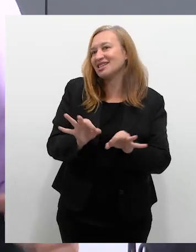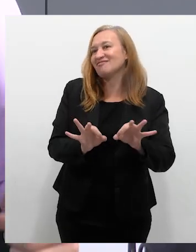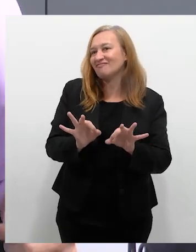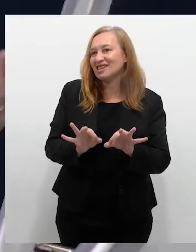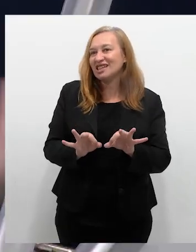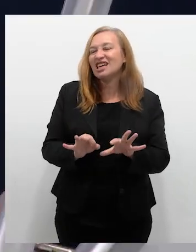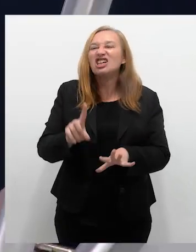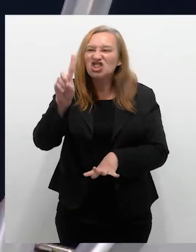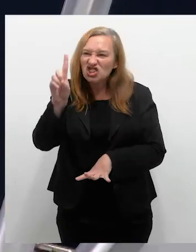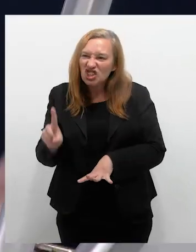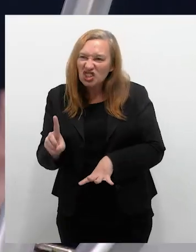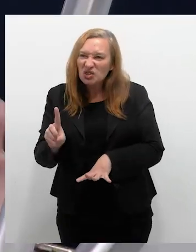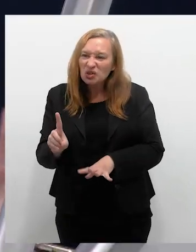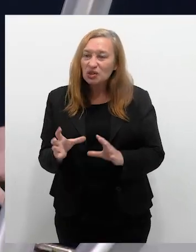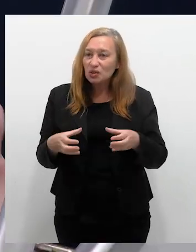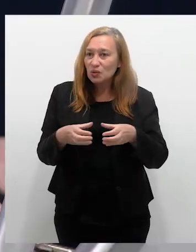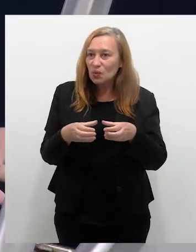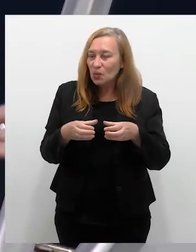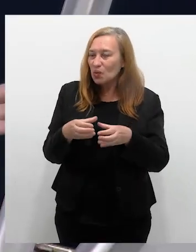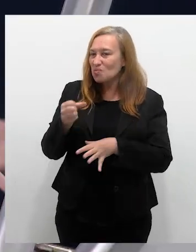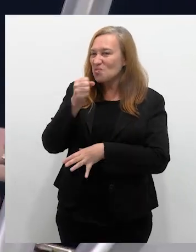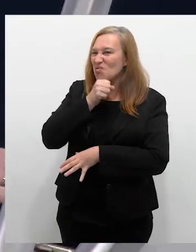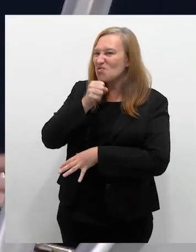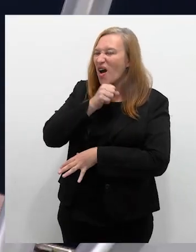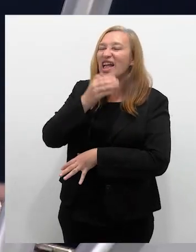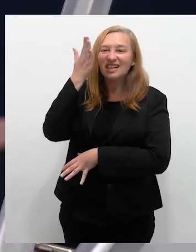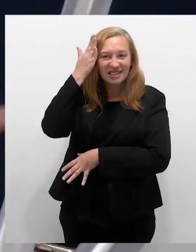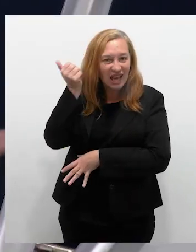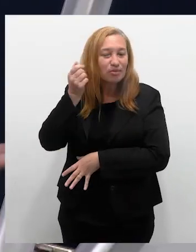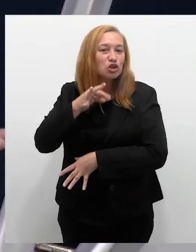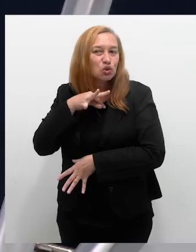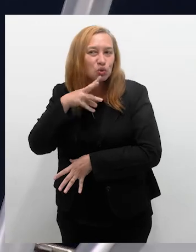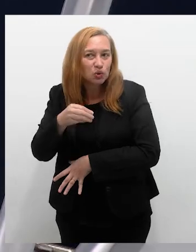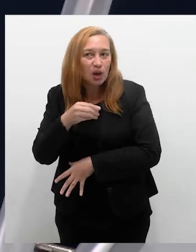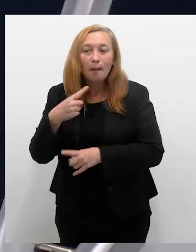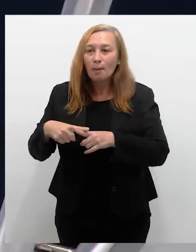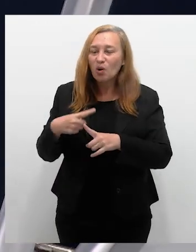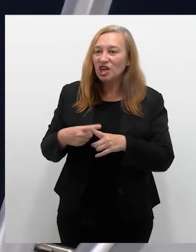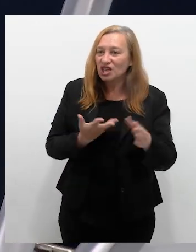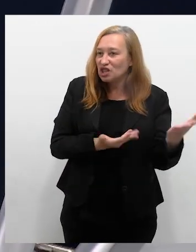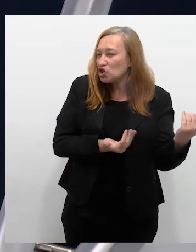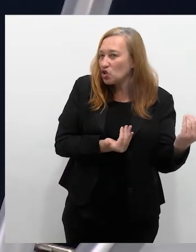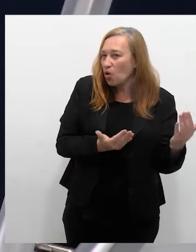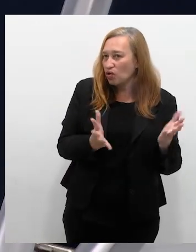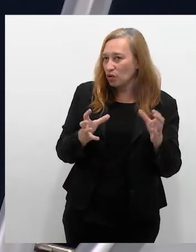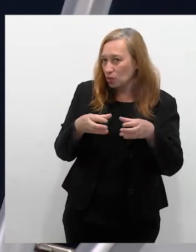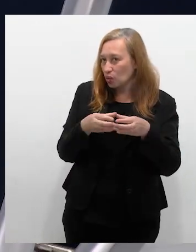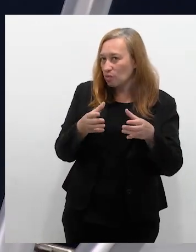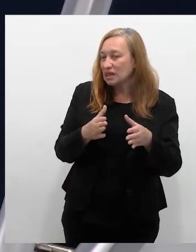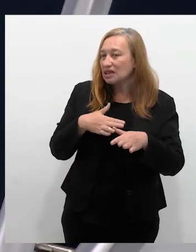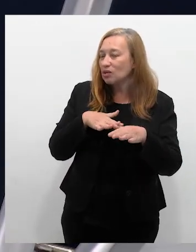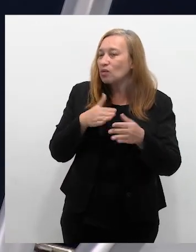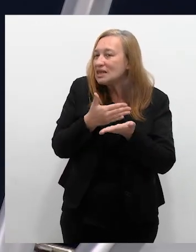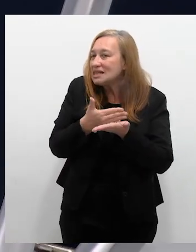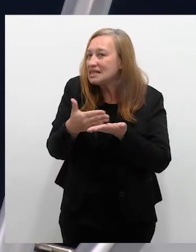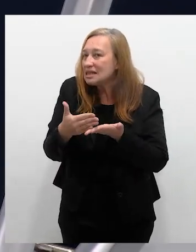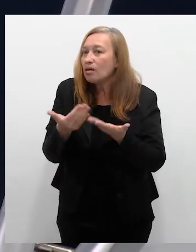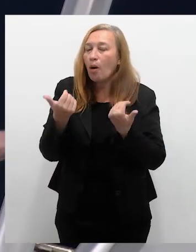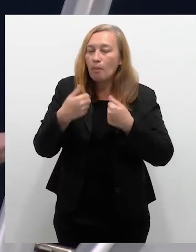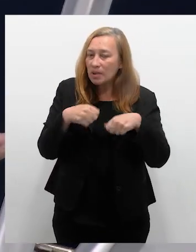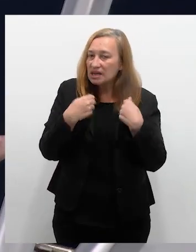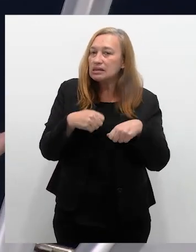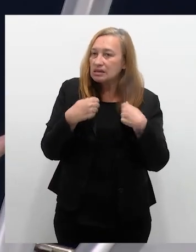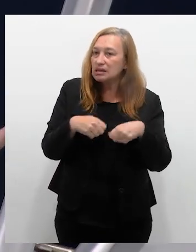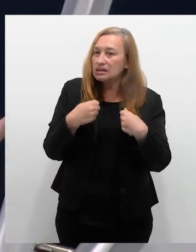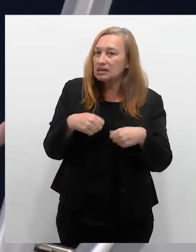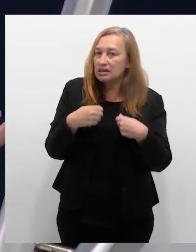são os diretores, essa galera da antiga que sabe tudo. Isso. Porque essa galera jovem, eles estão ali começando.